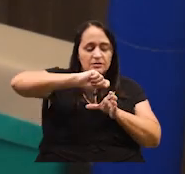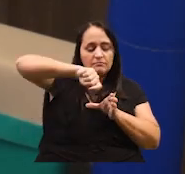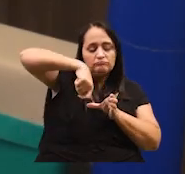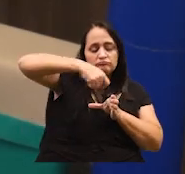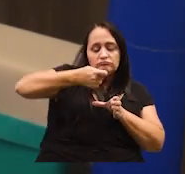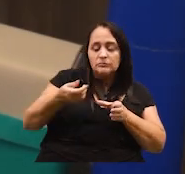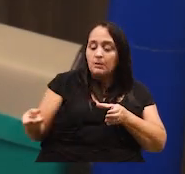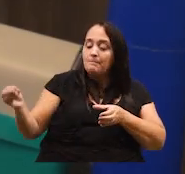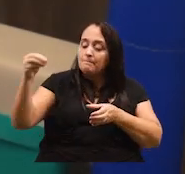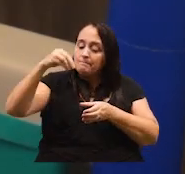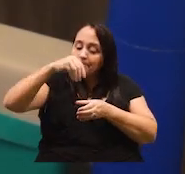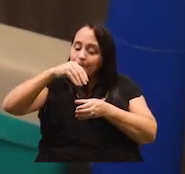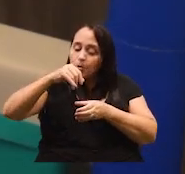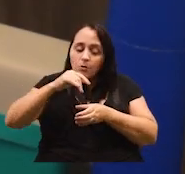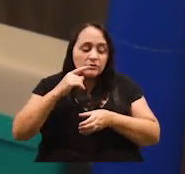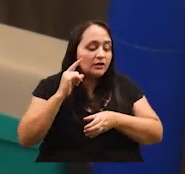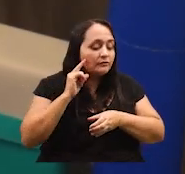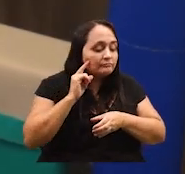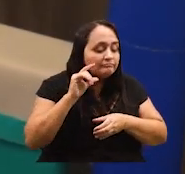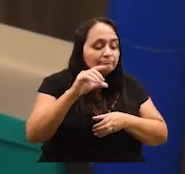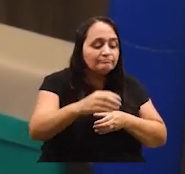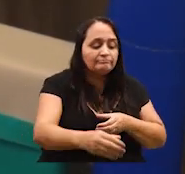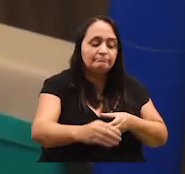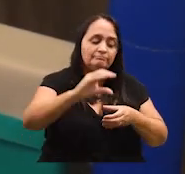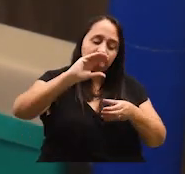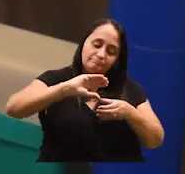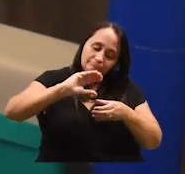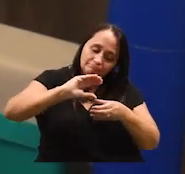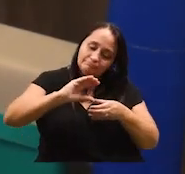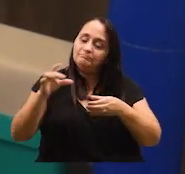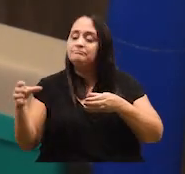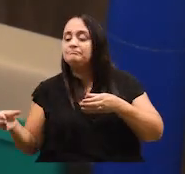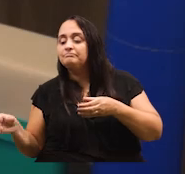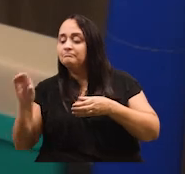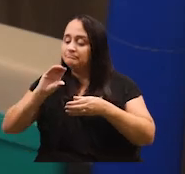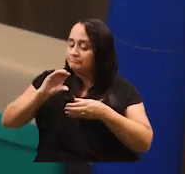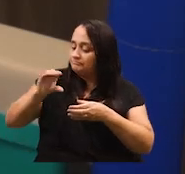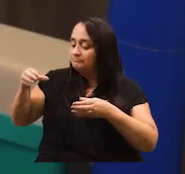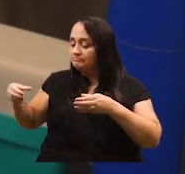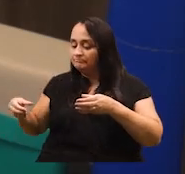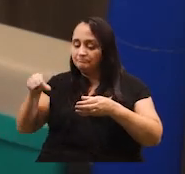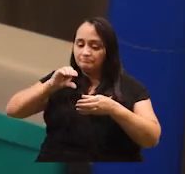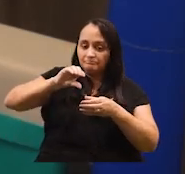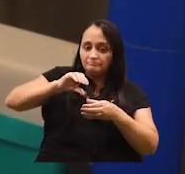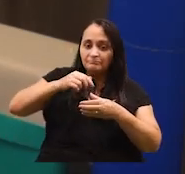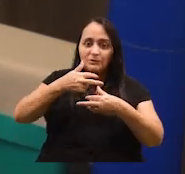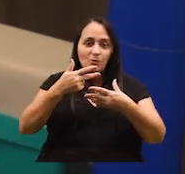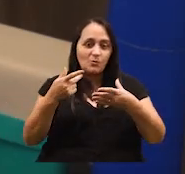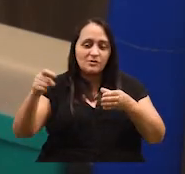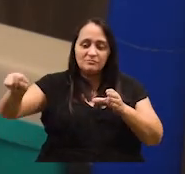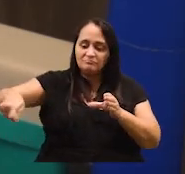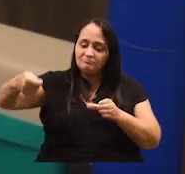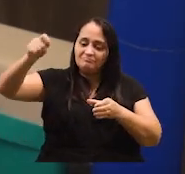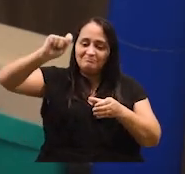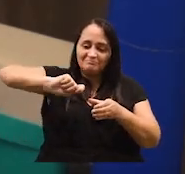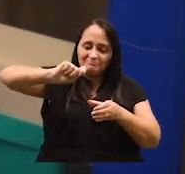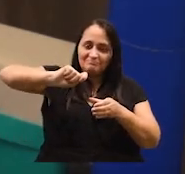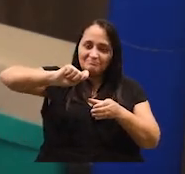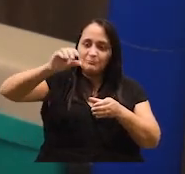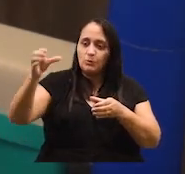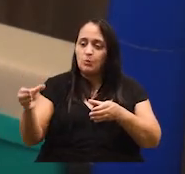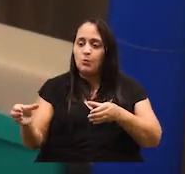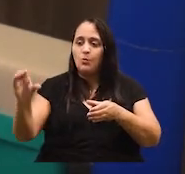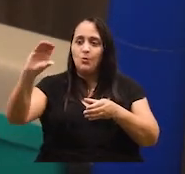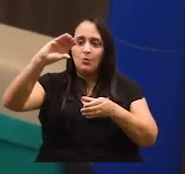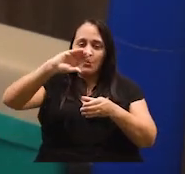viu algum parente seu fazendo uma comida, um prato. E muitas vezes a